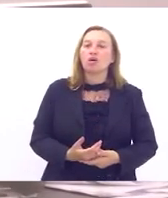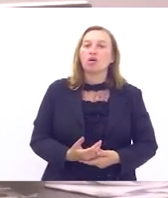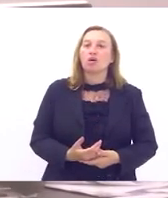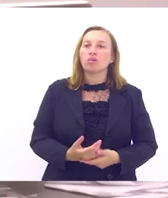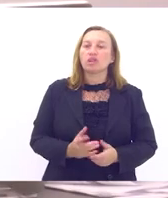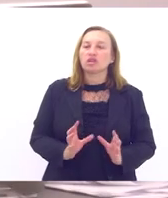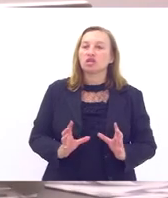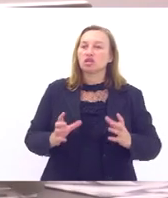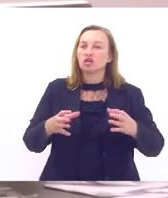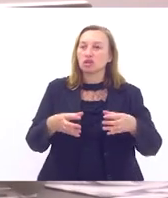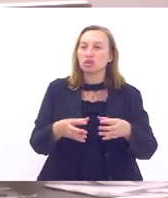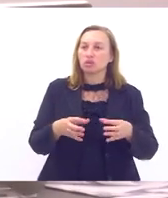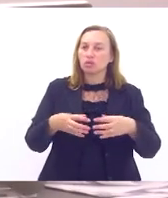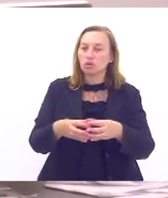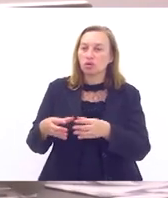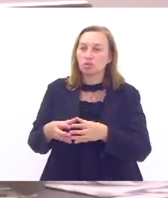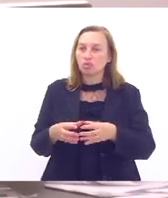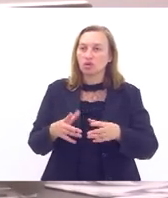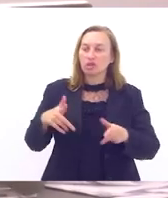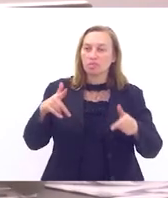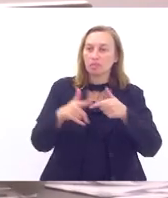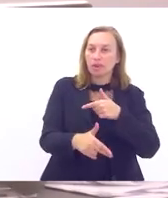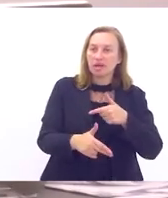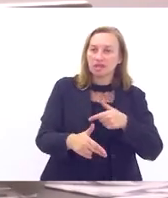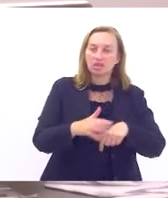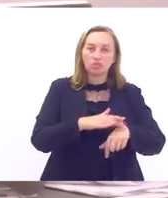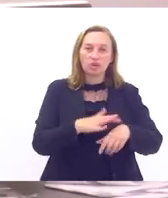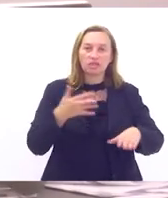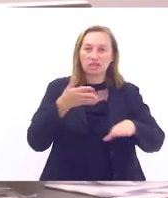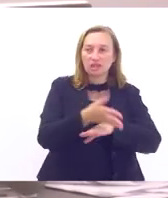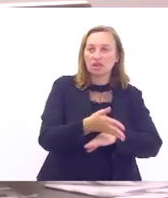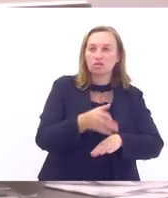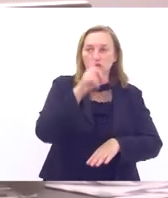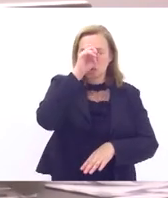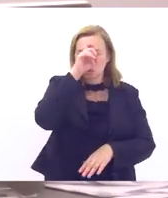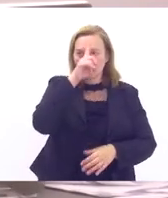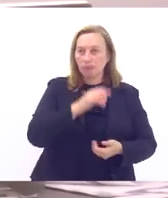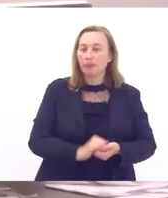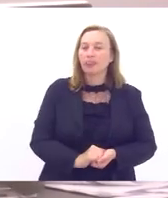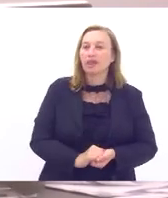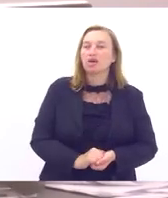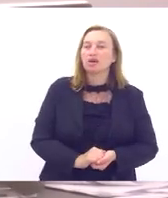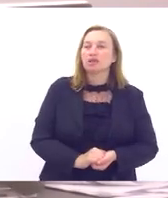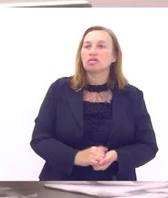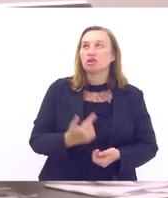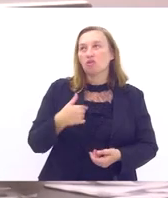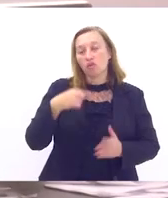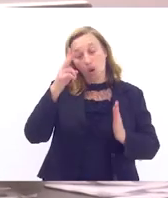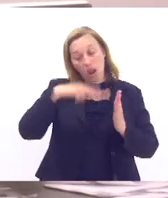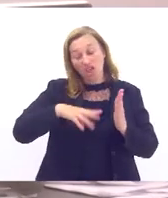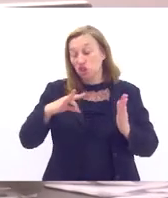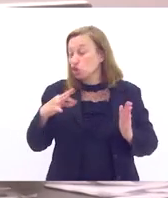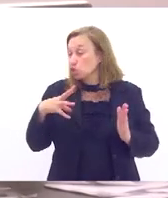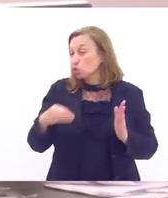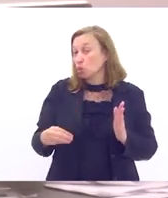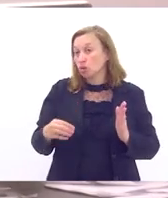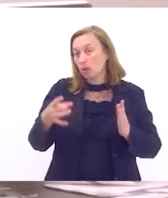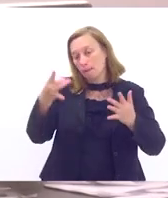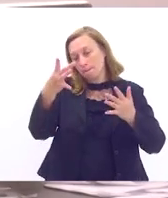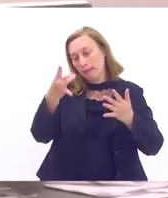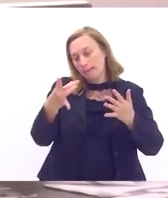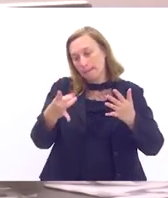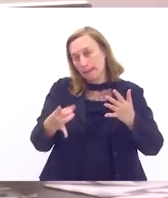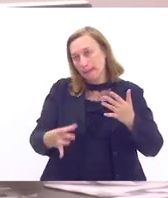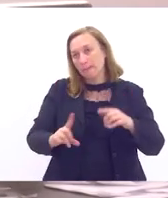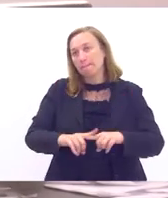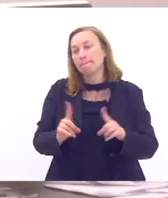permita o enfrentamento à tuberculose dentro do sistema prisional. Eu não vou ler aqui todos os itens da